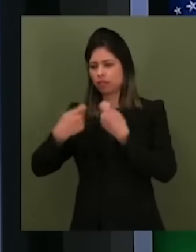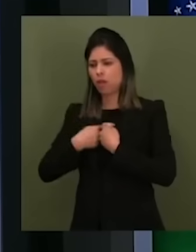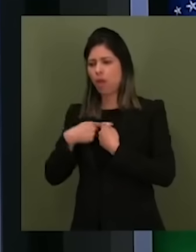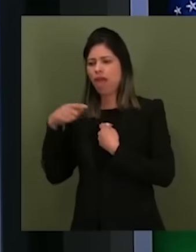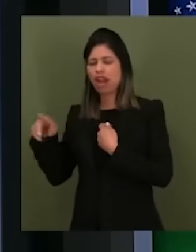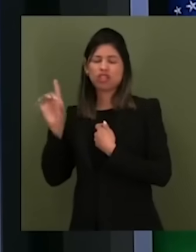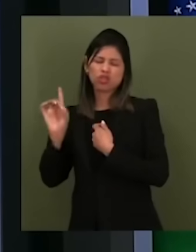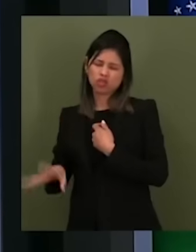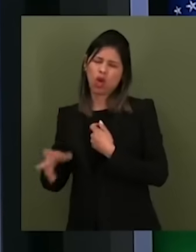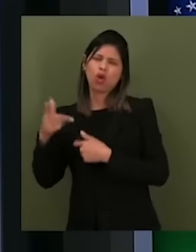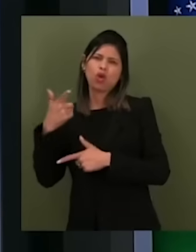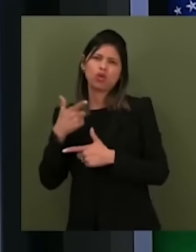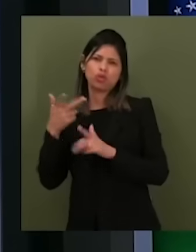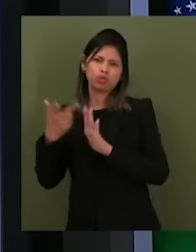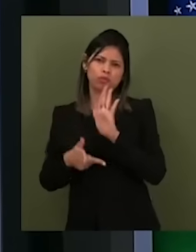sido.